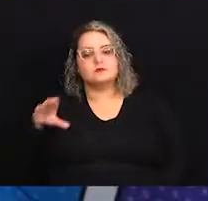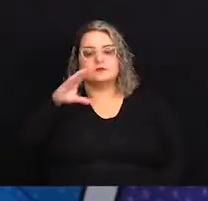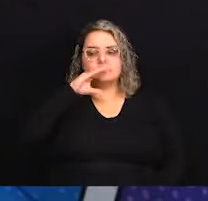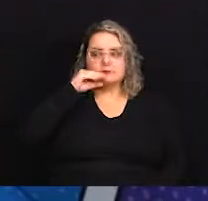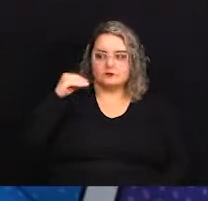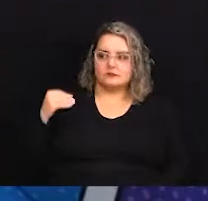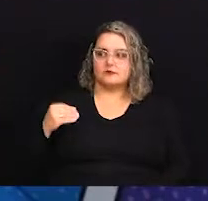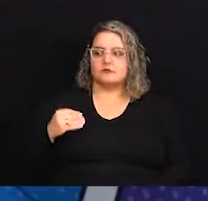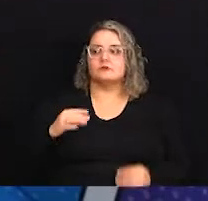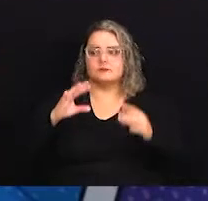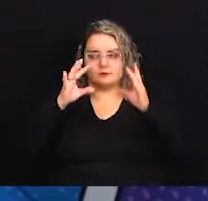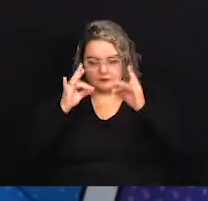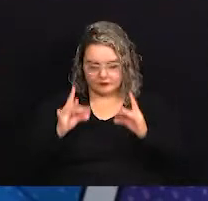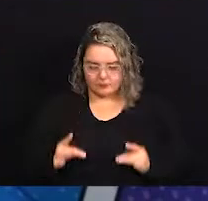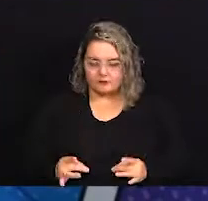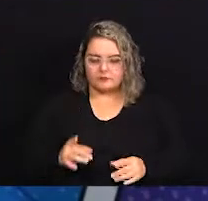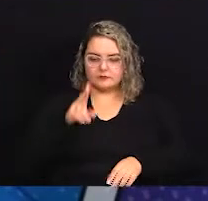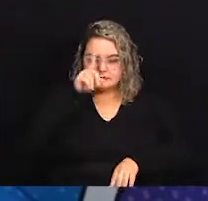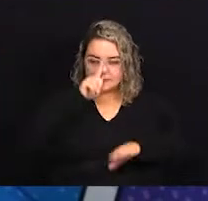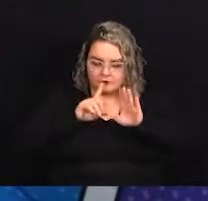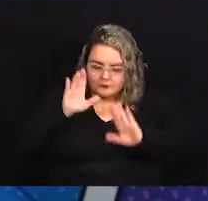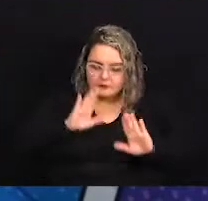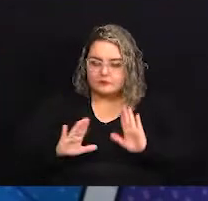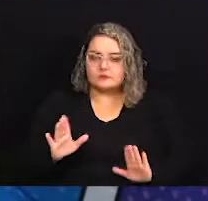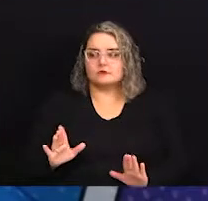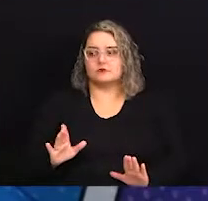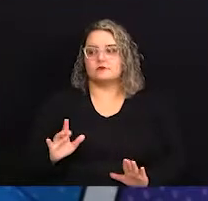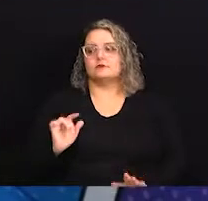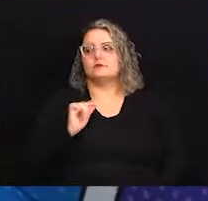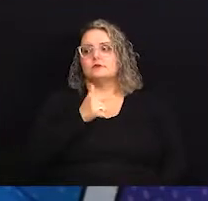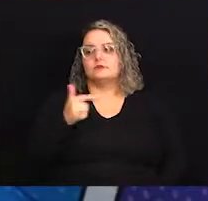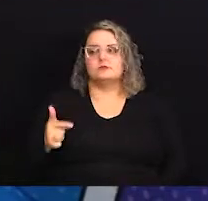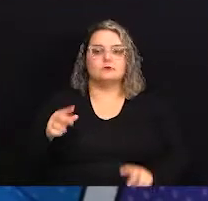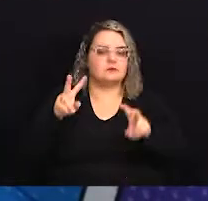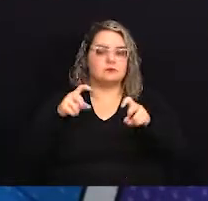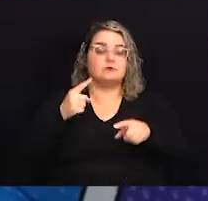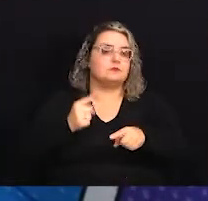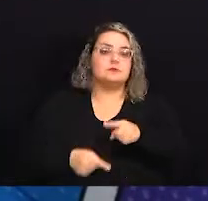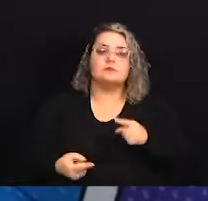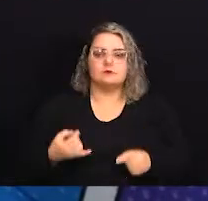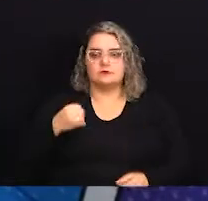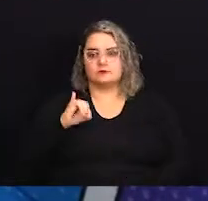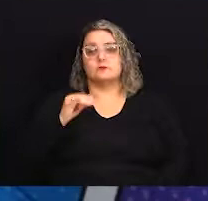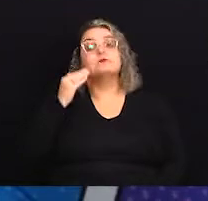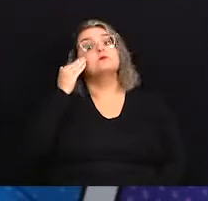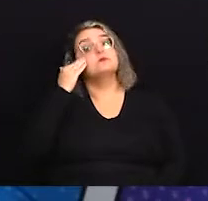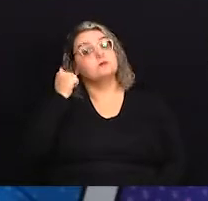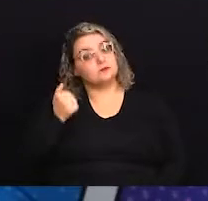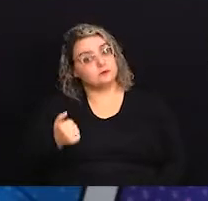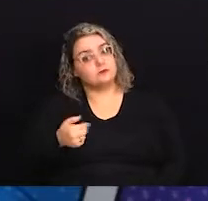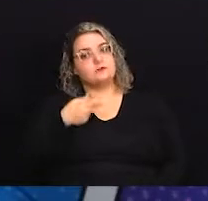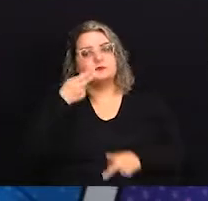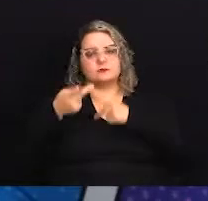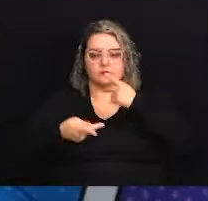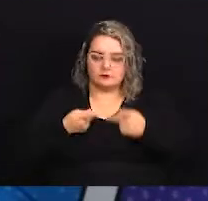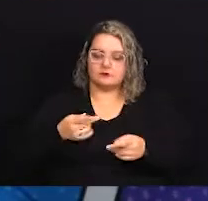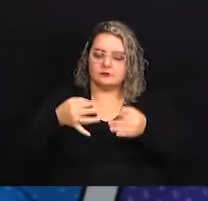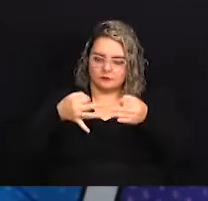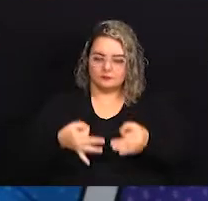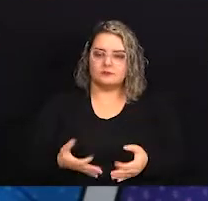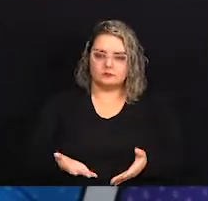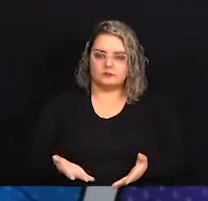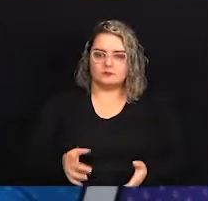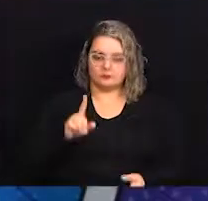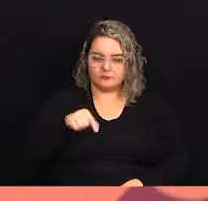adolescentes com delicadeza, entendeu? É isso, assim, acho que não existe tema proibido se você souber abordar, essa